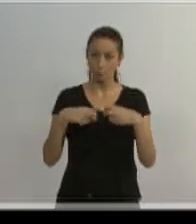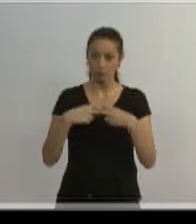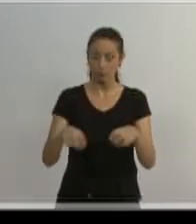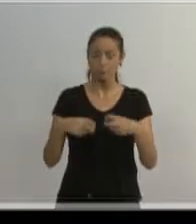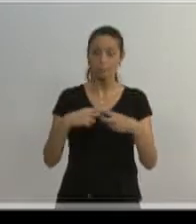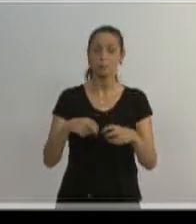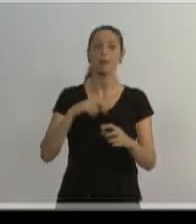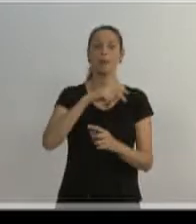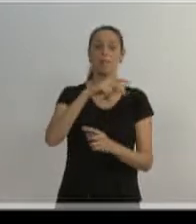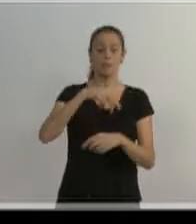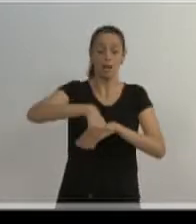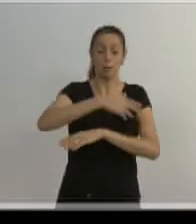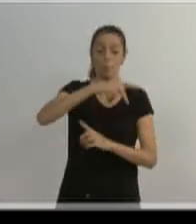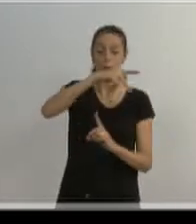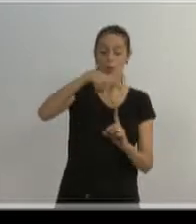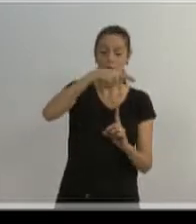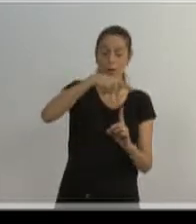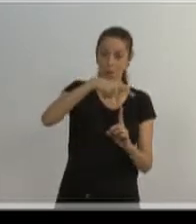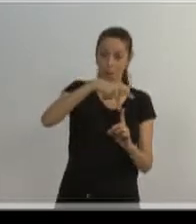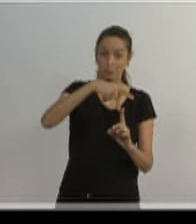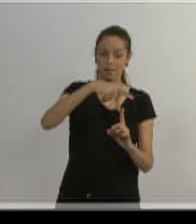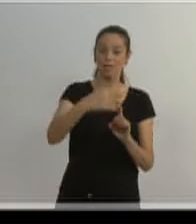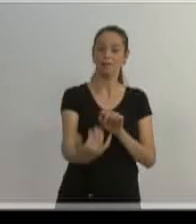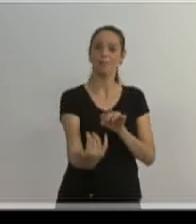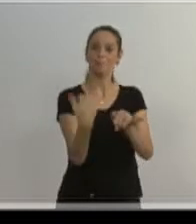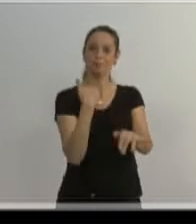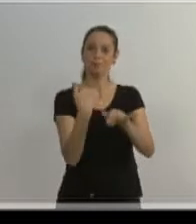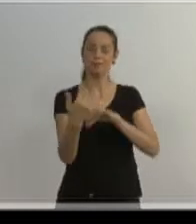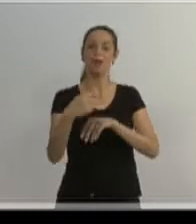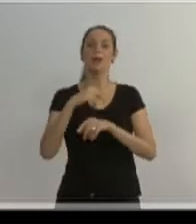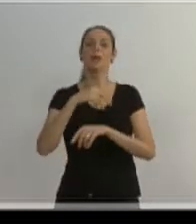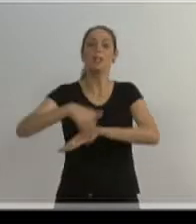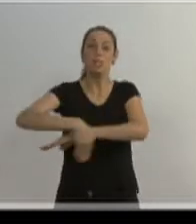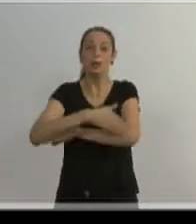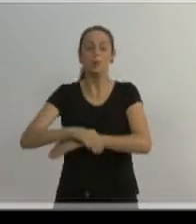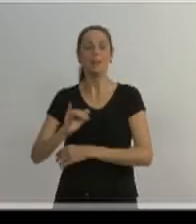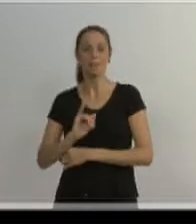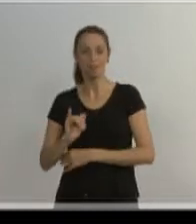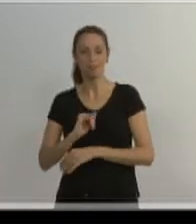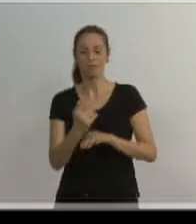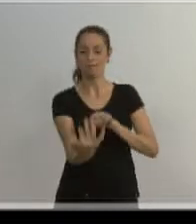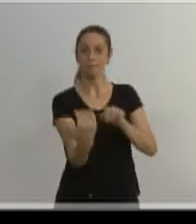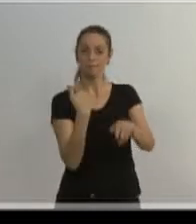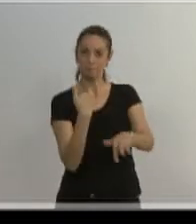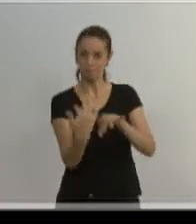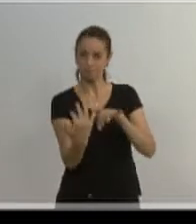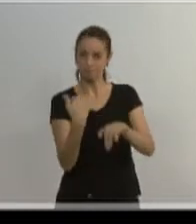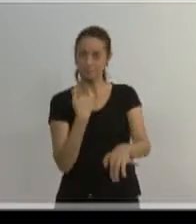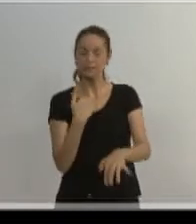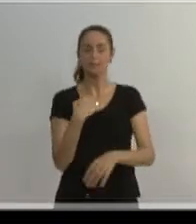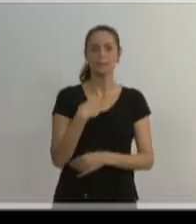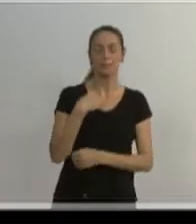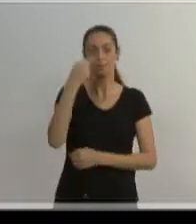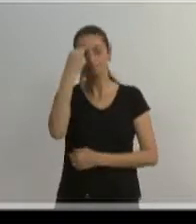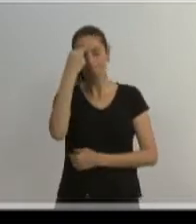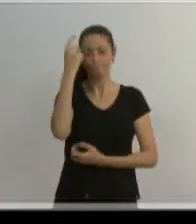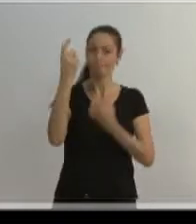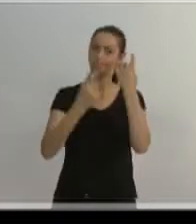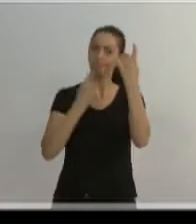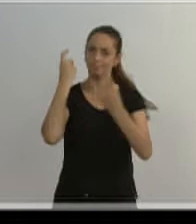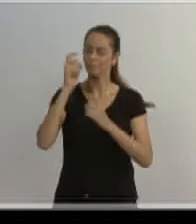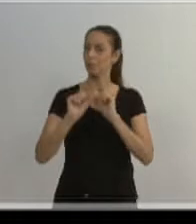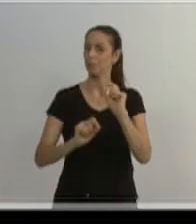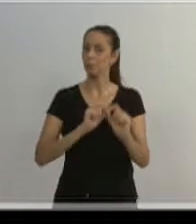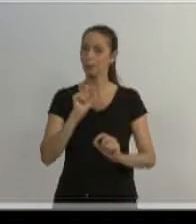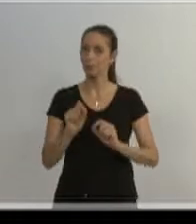aguda ea outra então levando o fluxo para a ponta aguda e aí me proposto na a questão de que